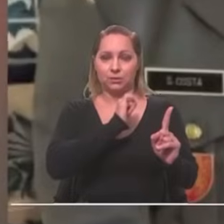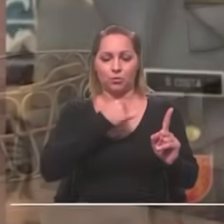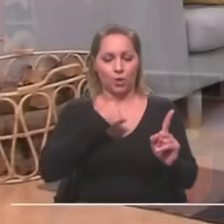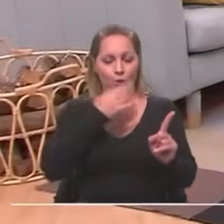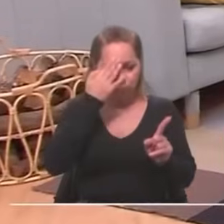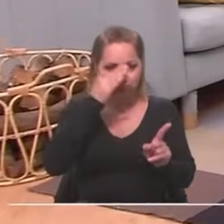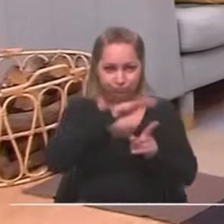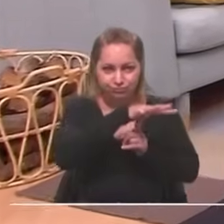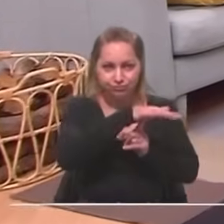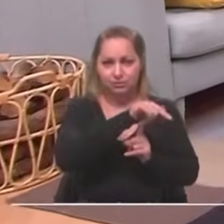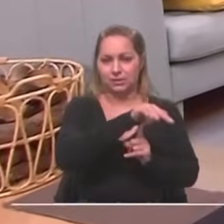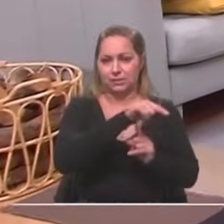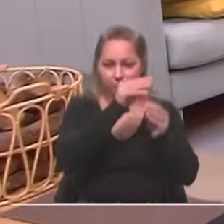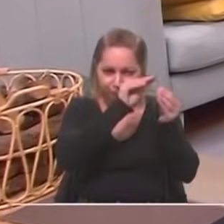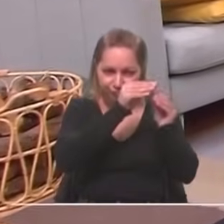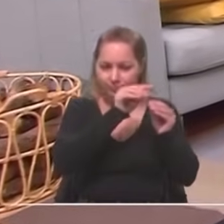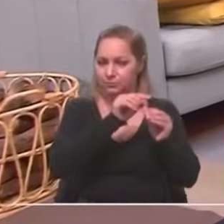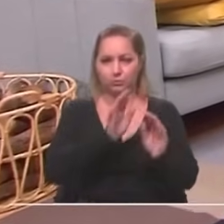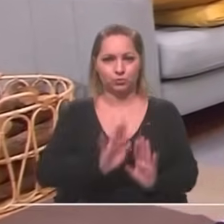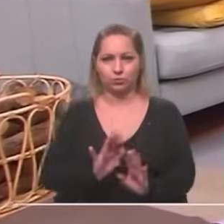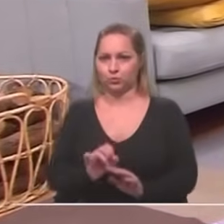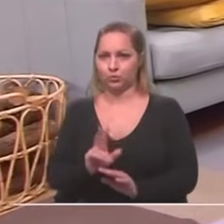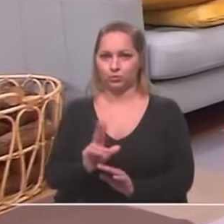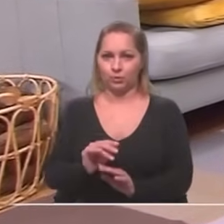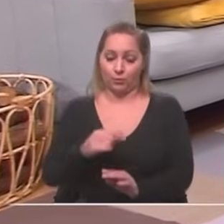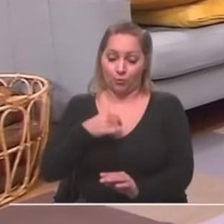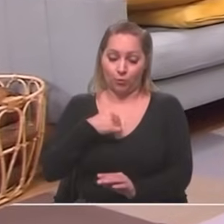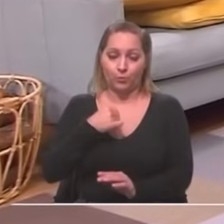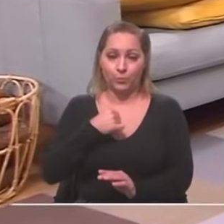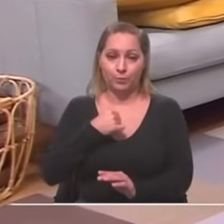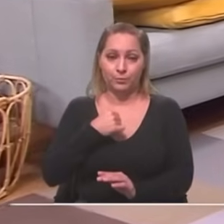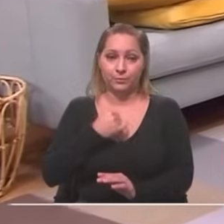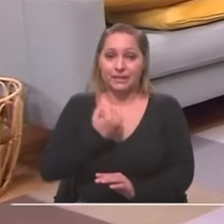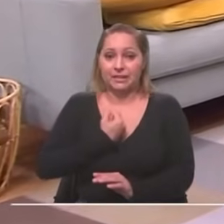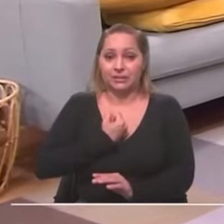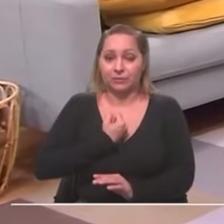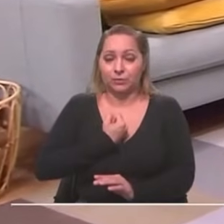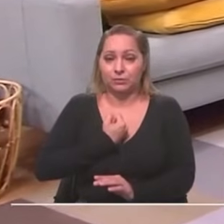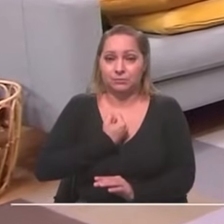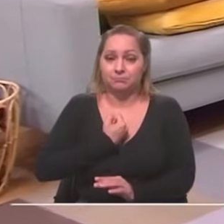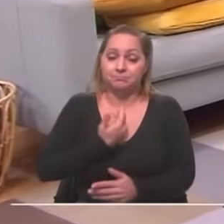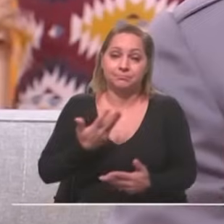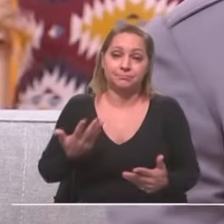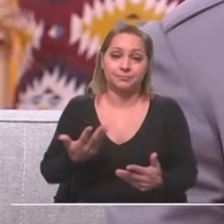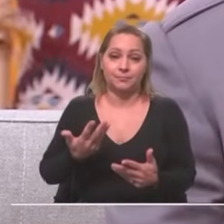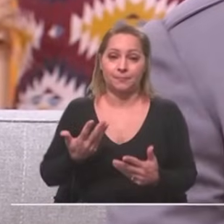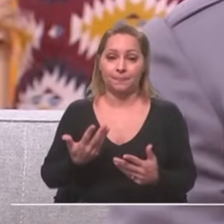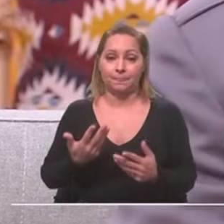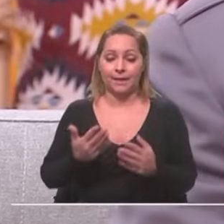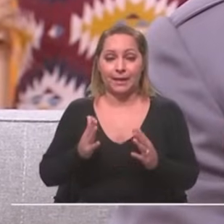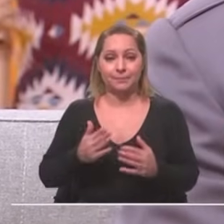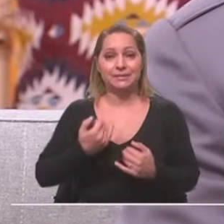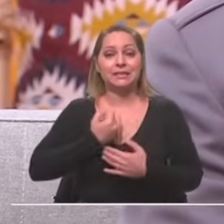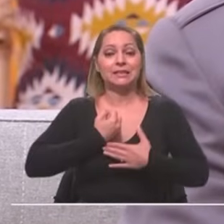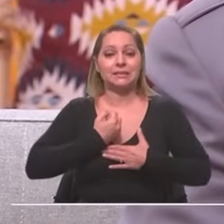tentei que ele fosse para aqui ou para ali. Ele, pronto, identificou-se. Isto tem que ser um bocadinho também. Temos que nos identificar com